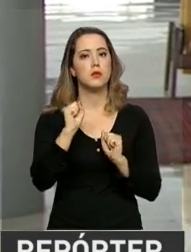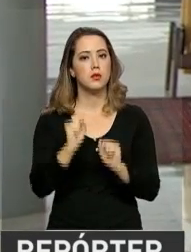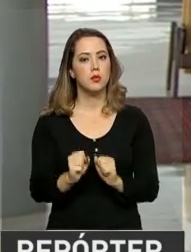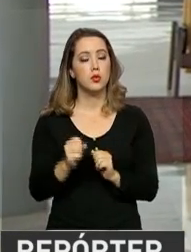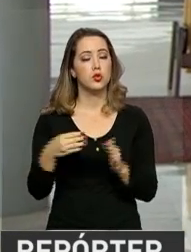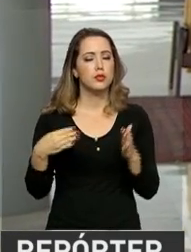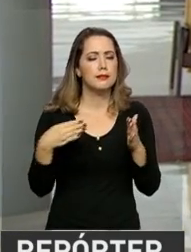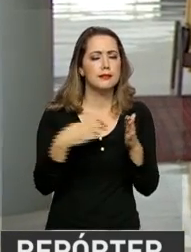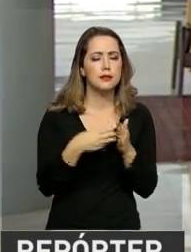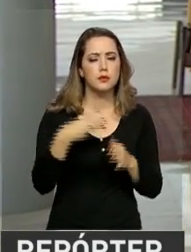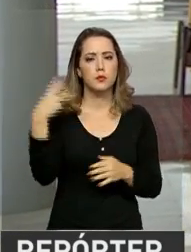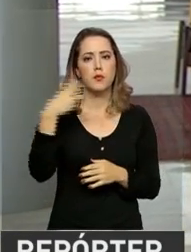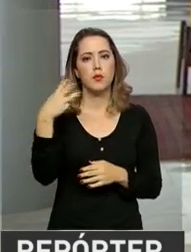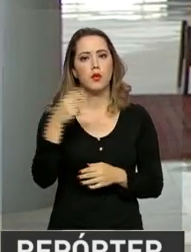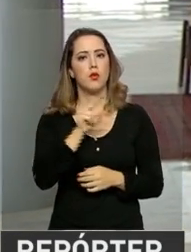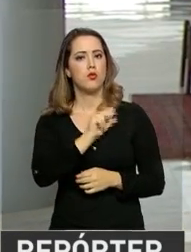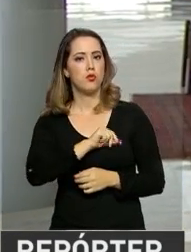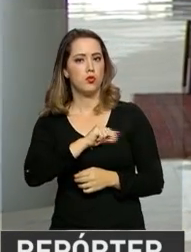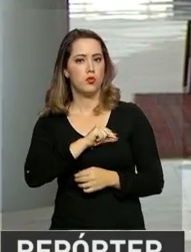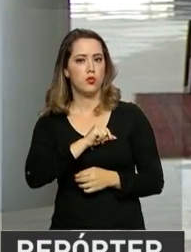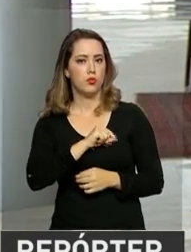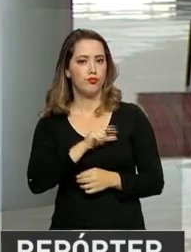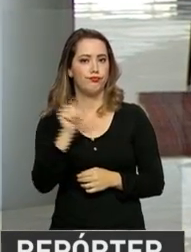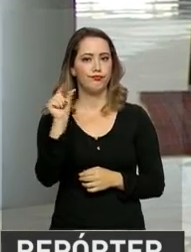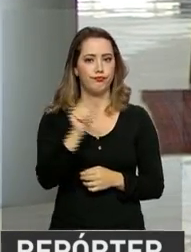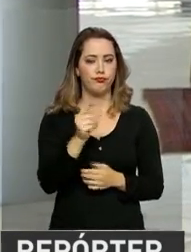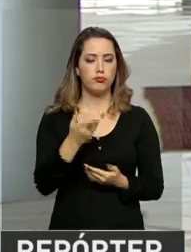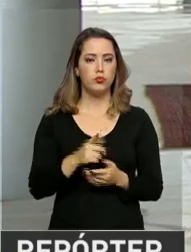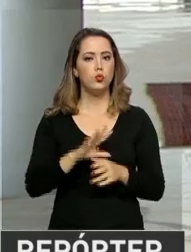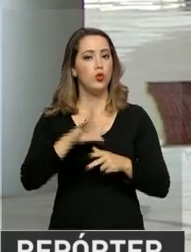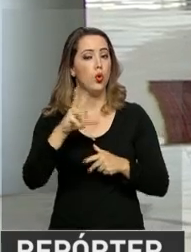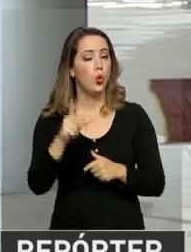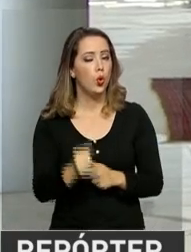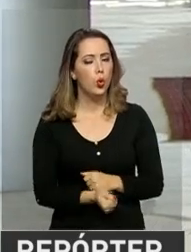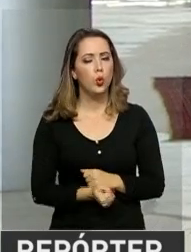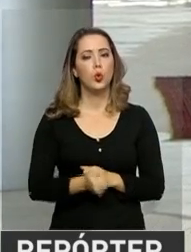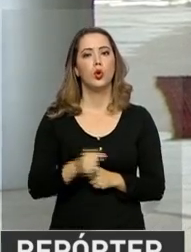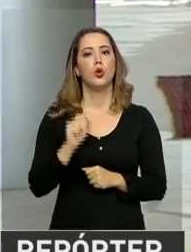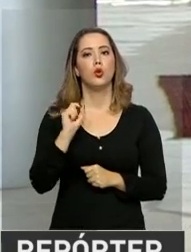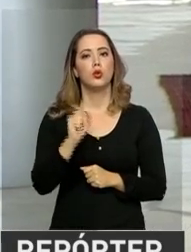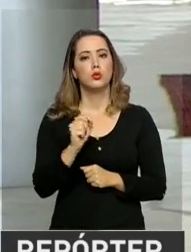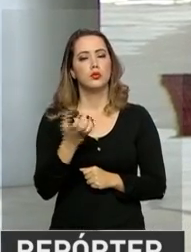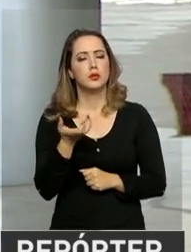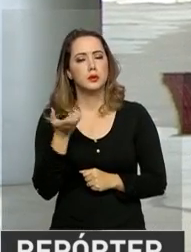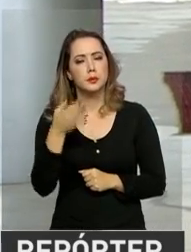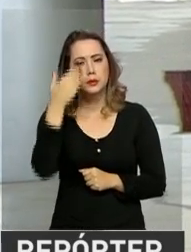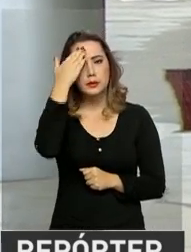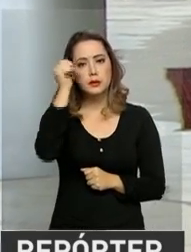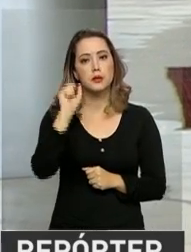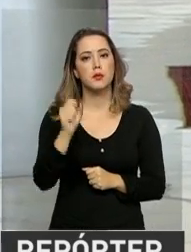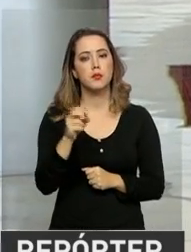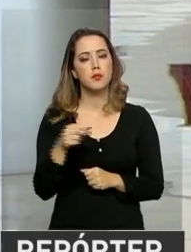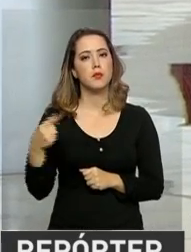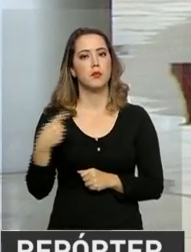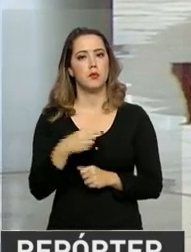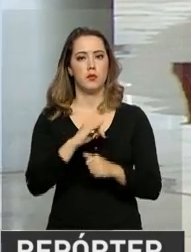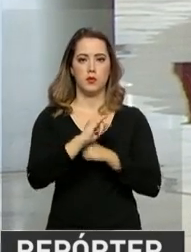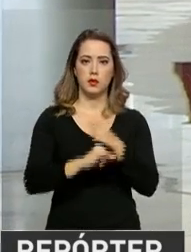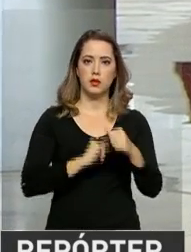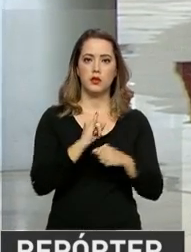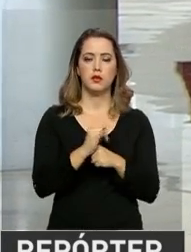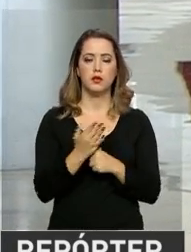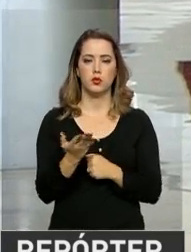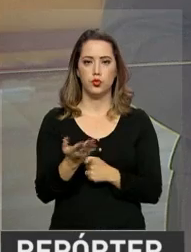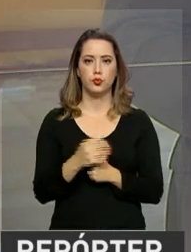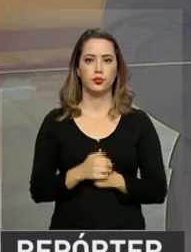salários mínimos por integrante da família todas as informações sobre sobre o proun estão na página do programa na internet Jaime